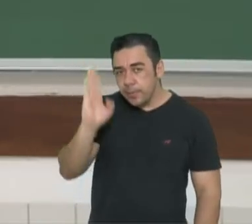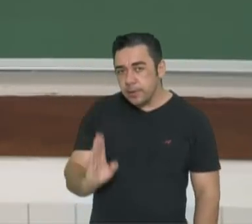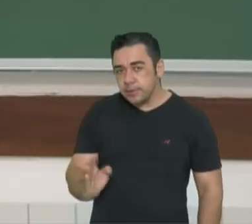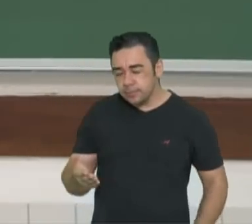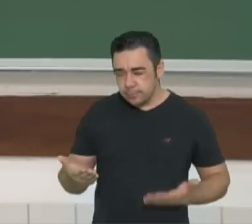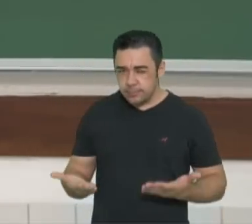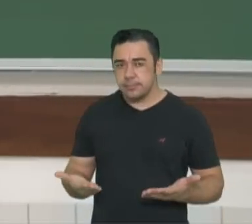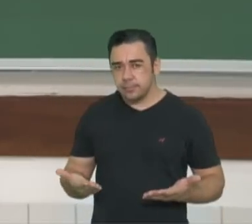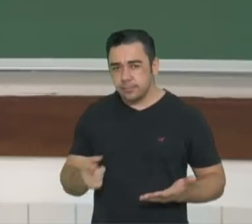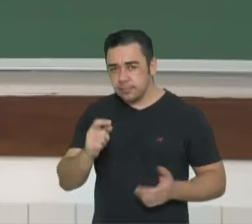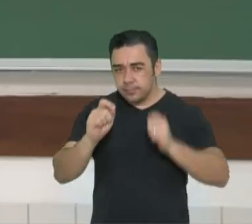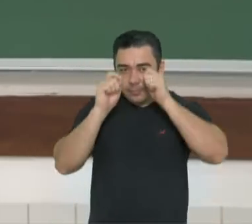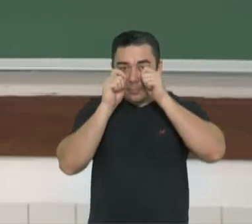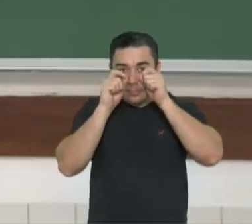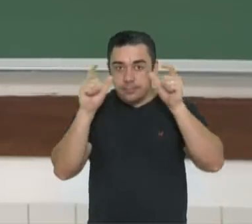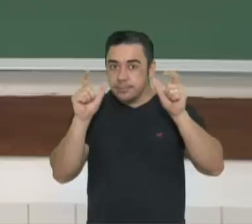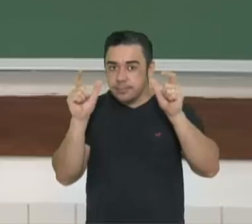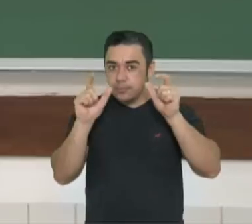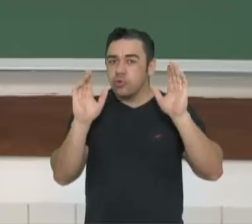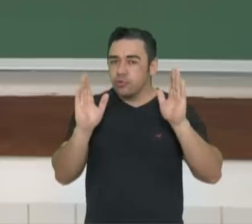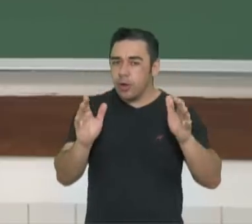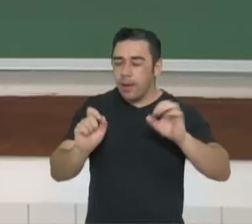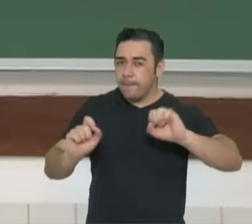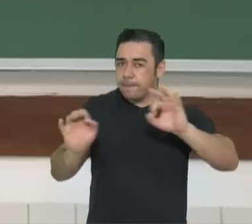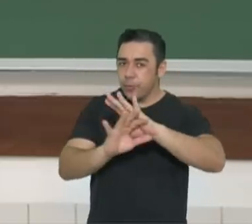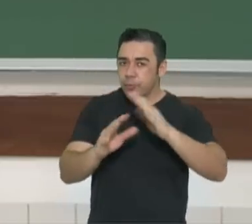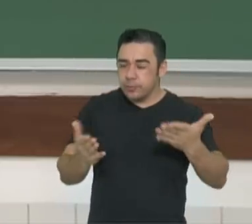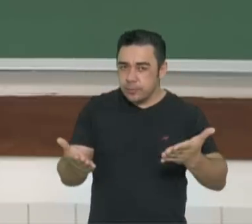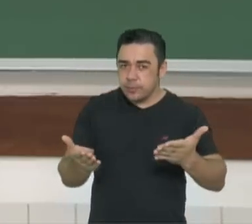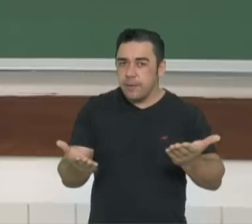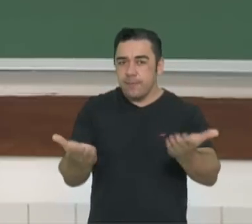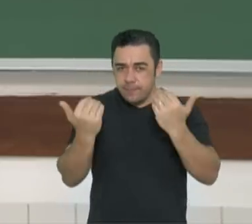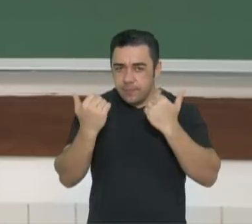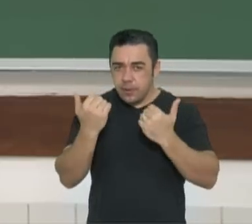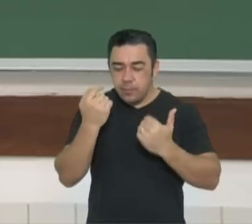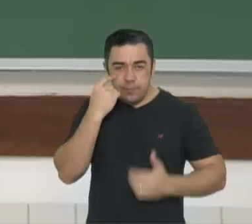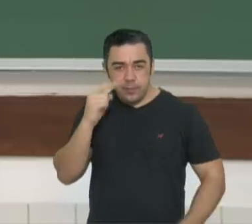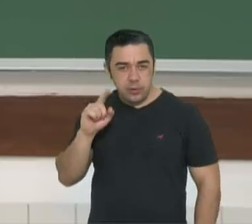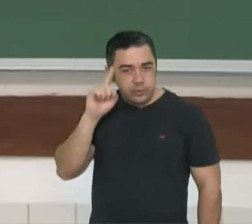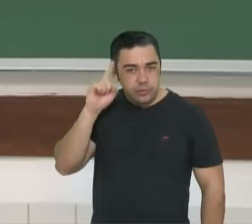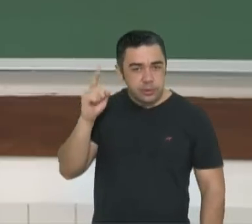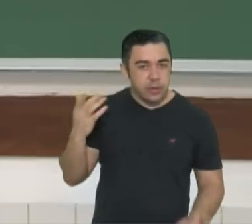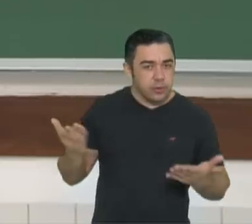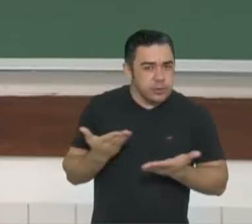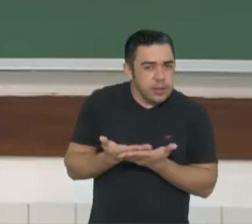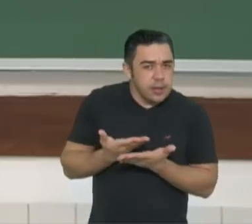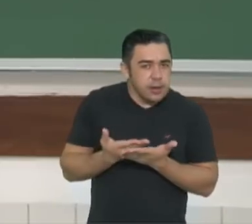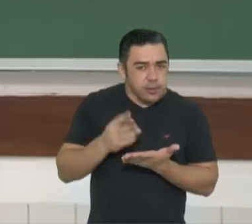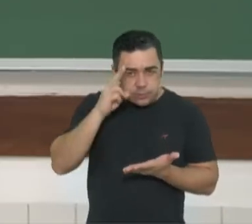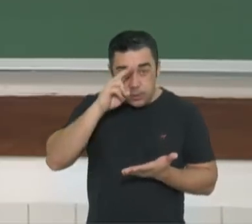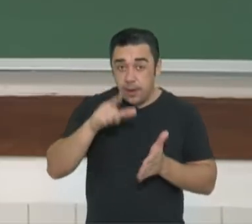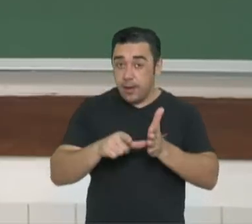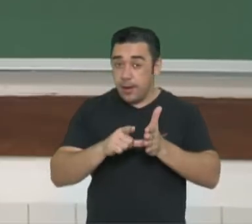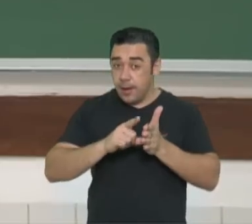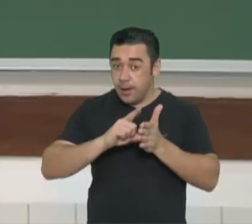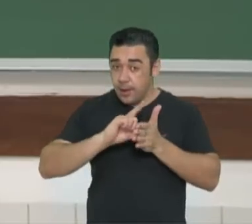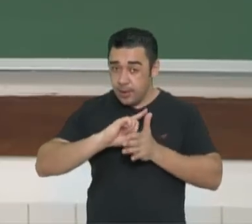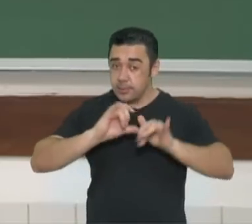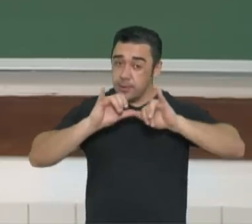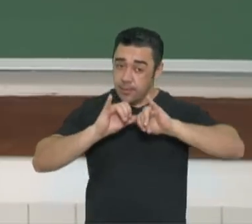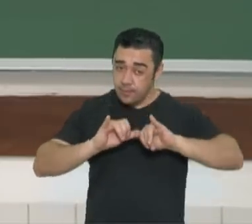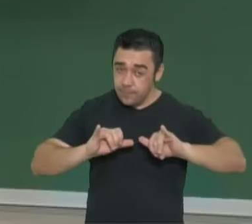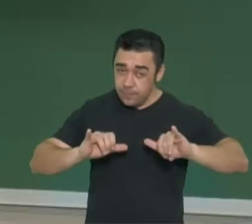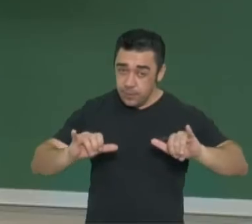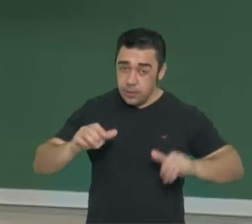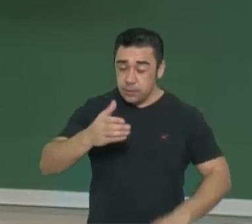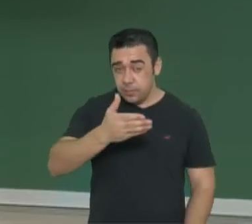Brasil. Acordou, bebê? Já tá esperto? Vamos pro nosso dia? Vamos para nossa aula de História? Antes, aqueles